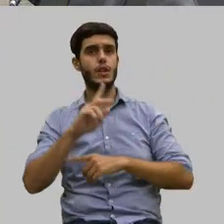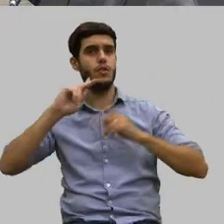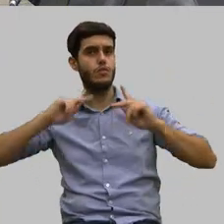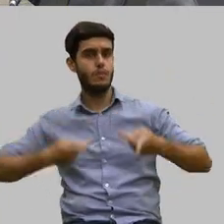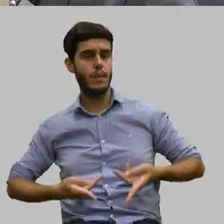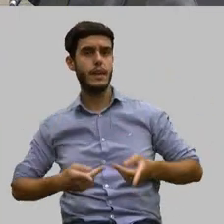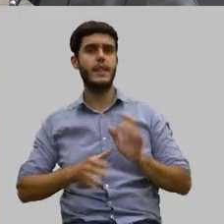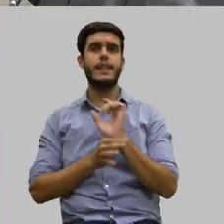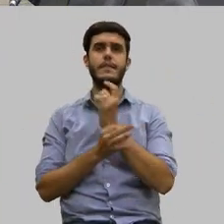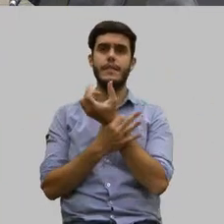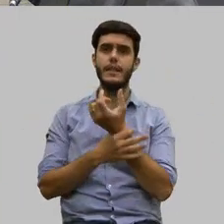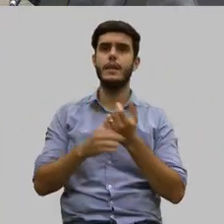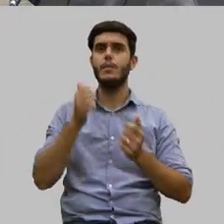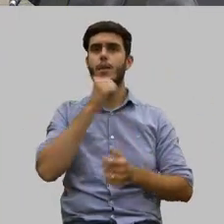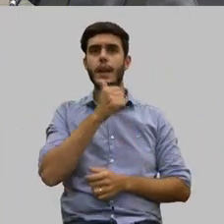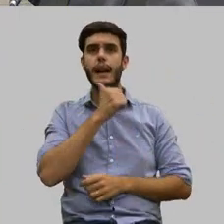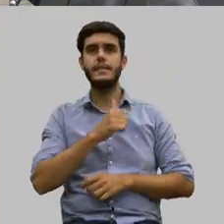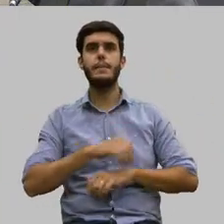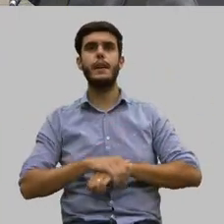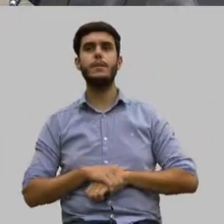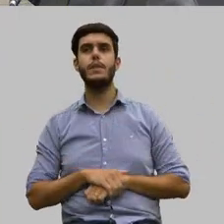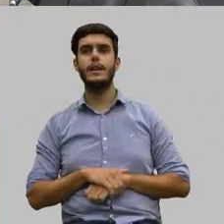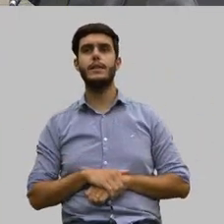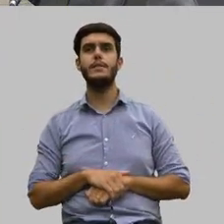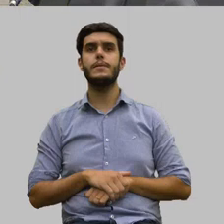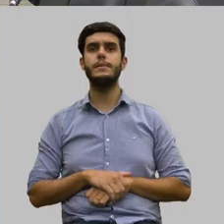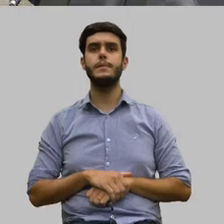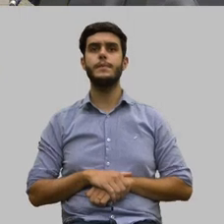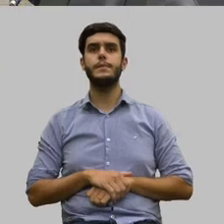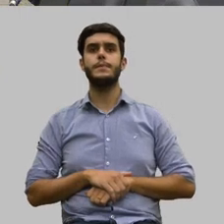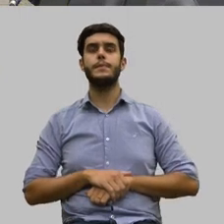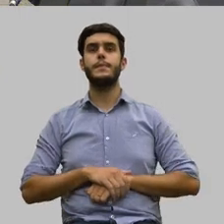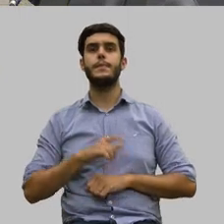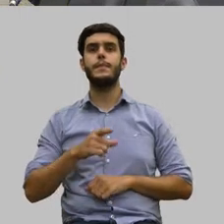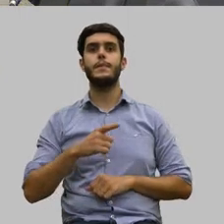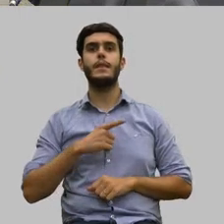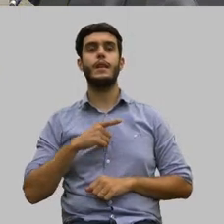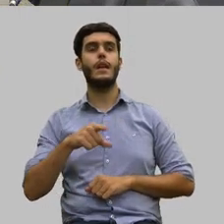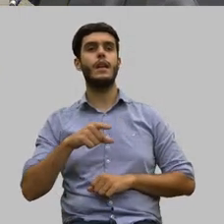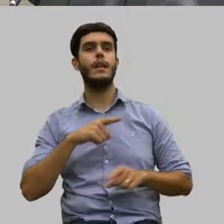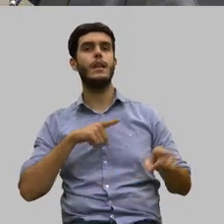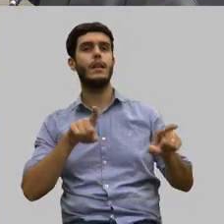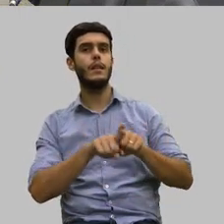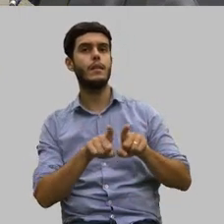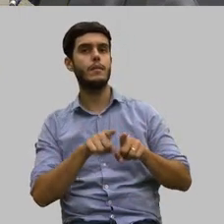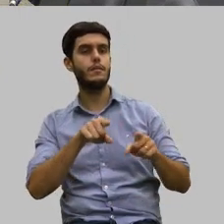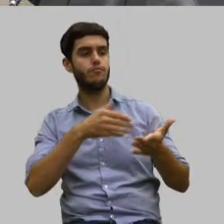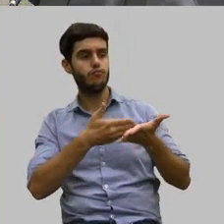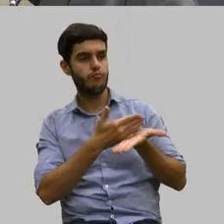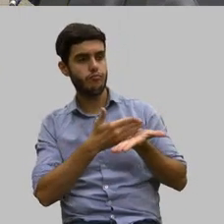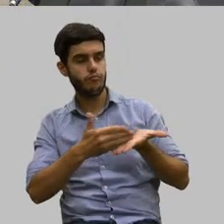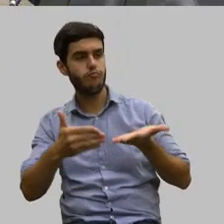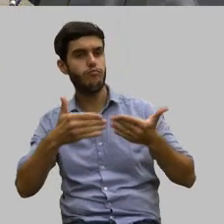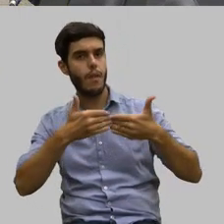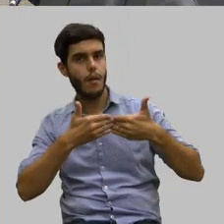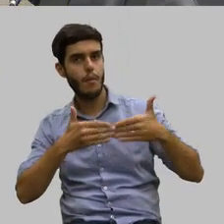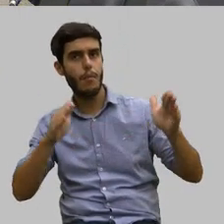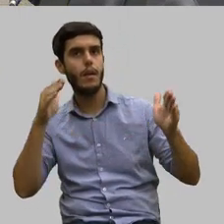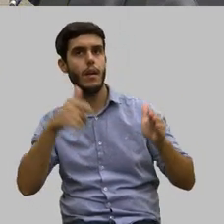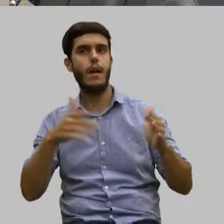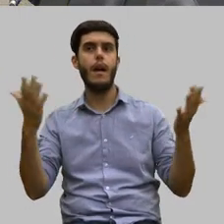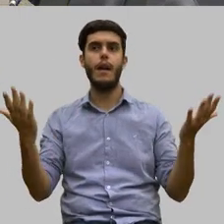mulher e de prevenção e combate ao uso de craque presidente solicita que as deputadas e os deputados façam o registro biométrico no terminal